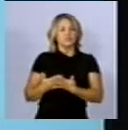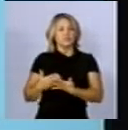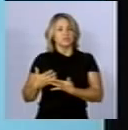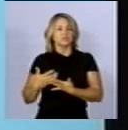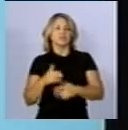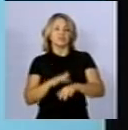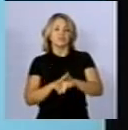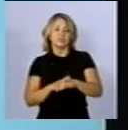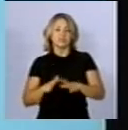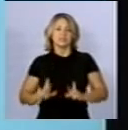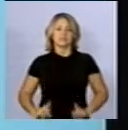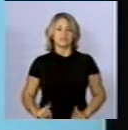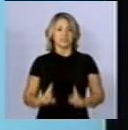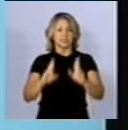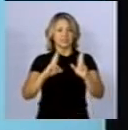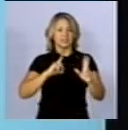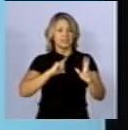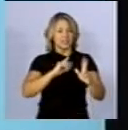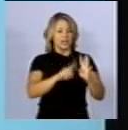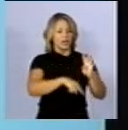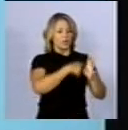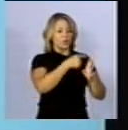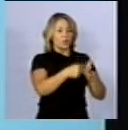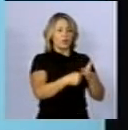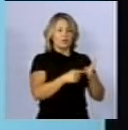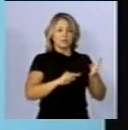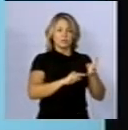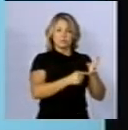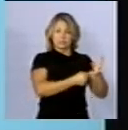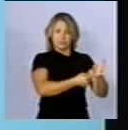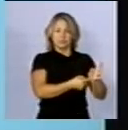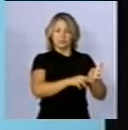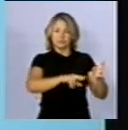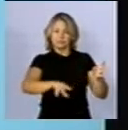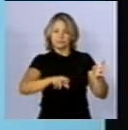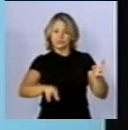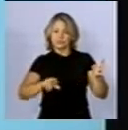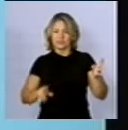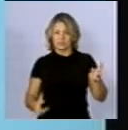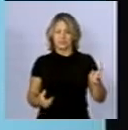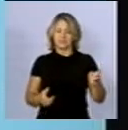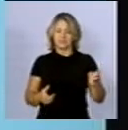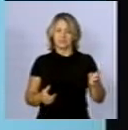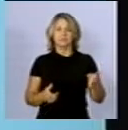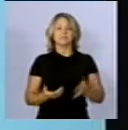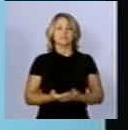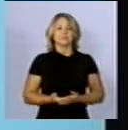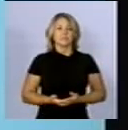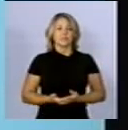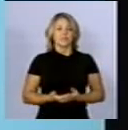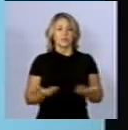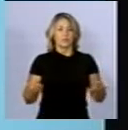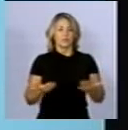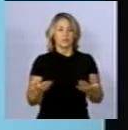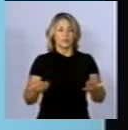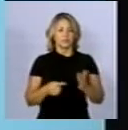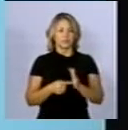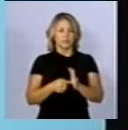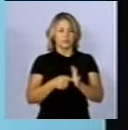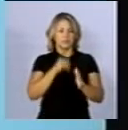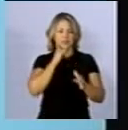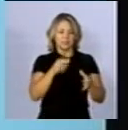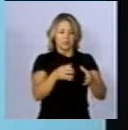que classifica em quatro grupos os agentes analisados quanto ao impacto eh carcinogênico. Eh, o